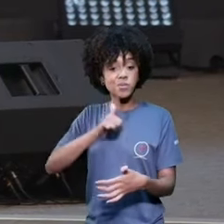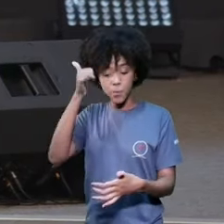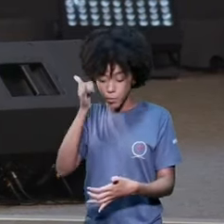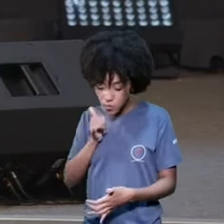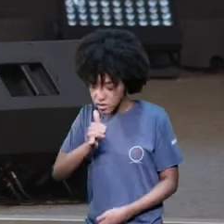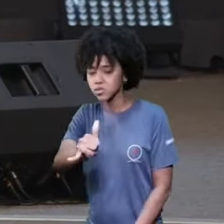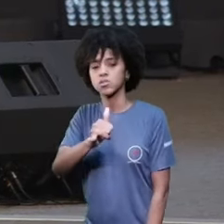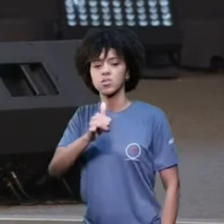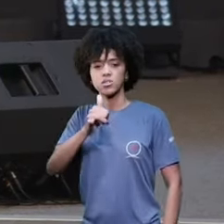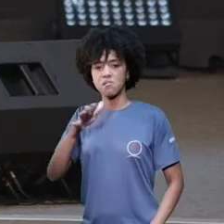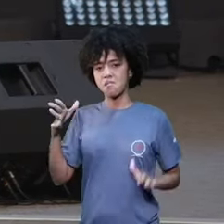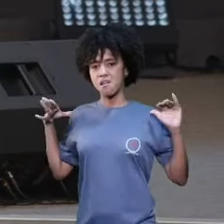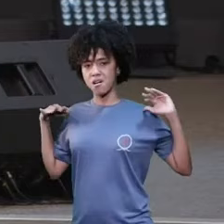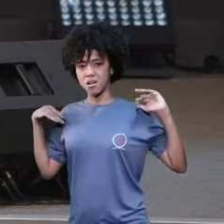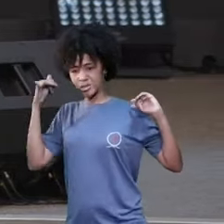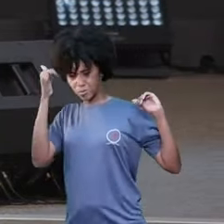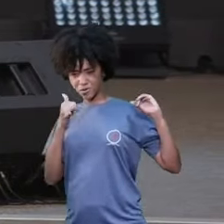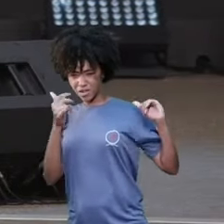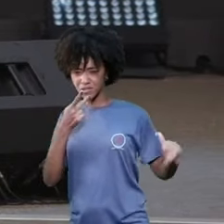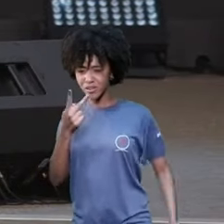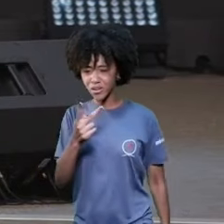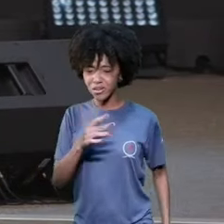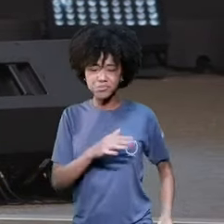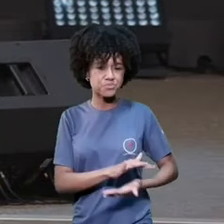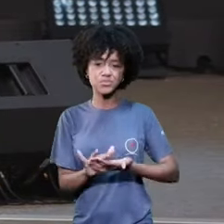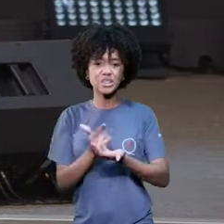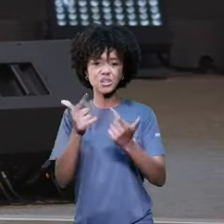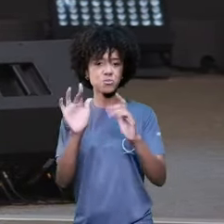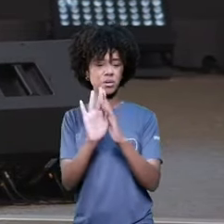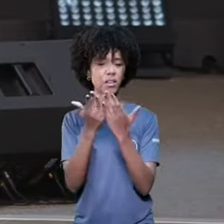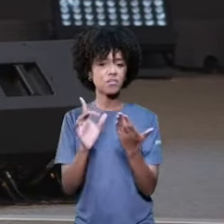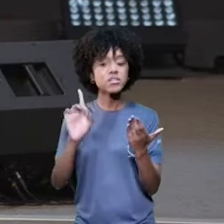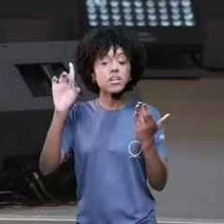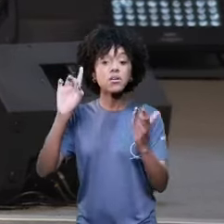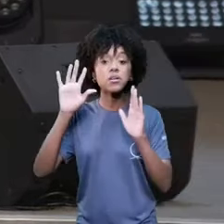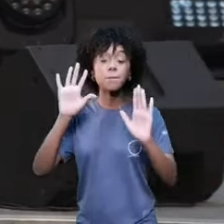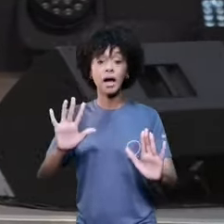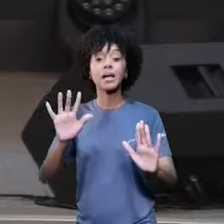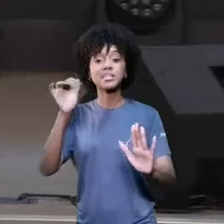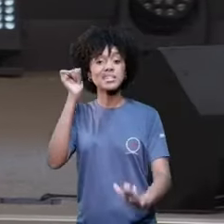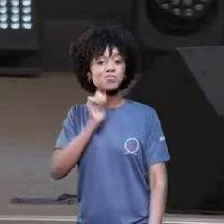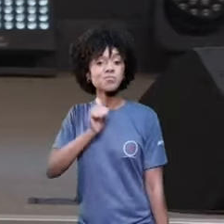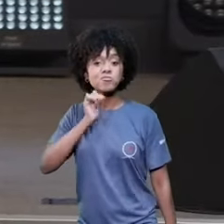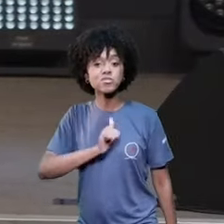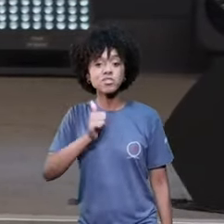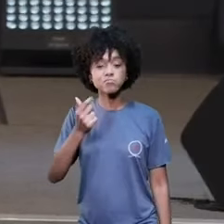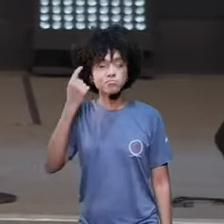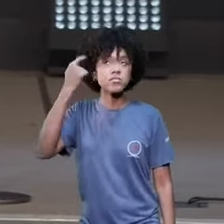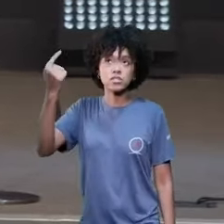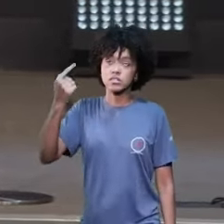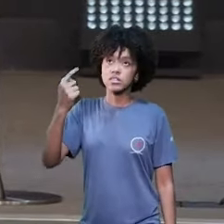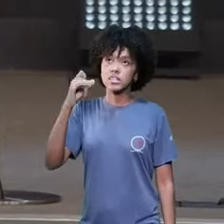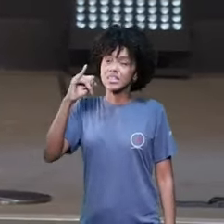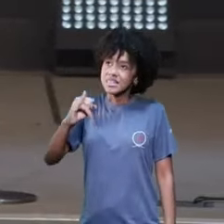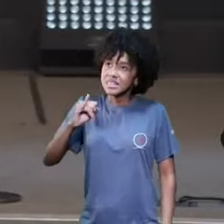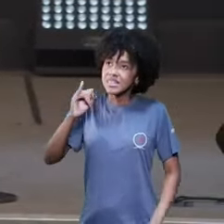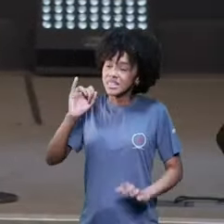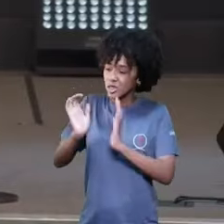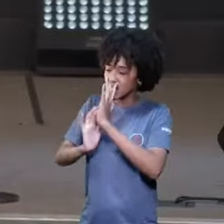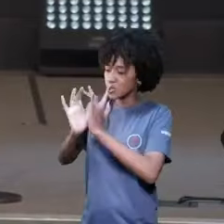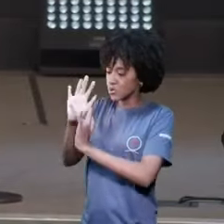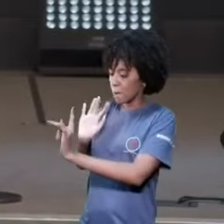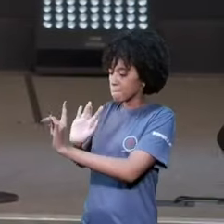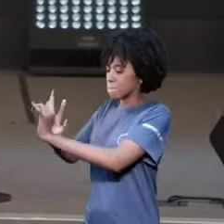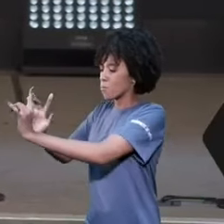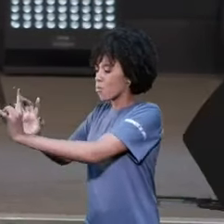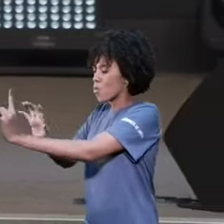anjo, o profeta não falou com ela. Ela não tinha a Bíblia, ela não tinha um pastor, mas ela disse, se eu somente tocar na veste dele, eu vou